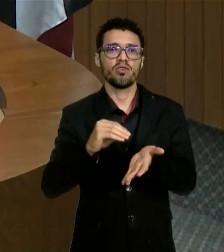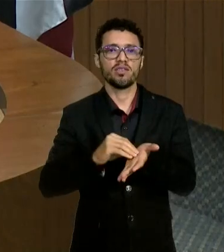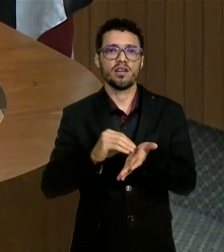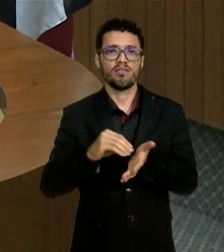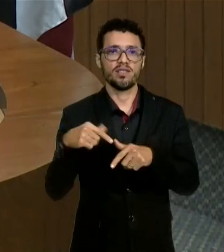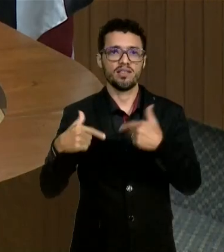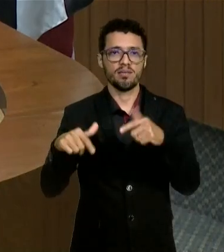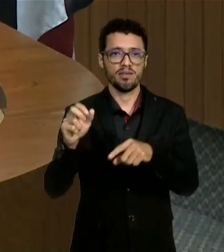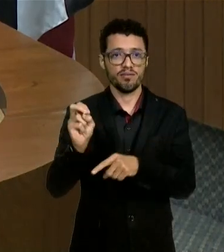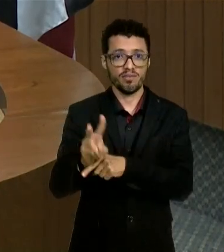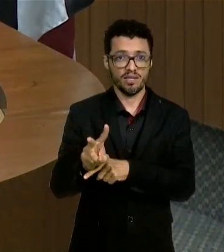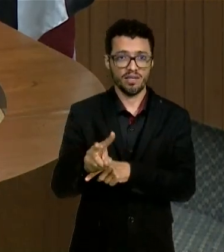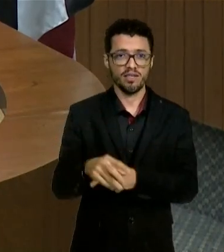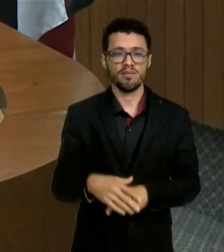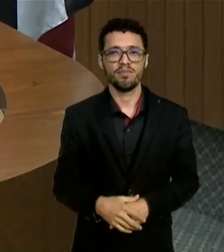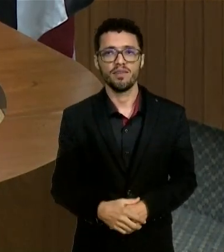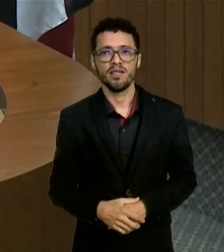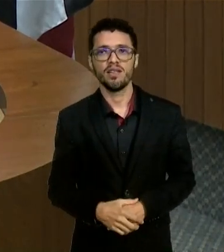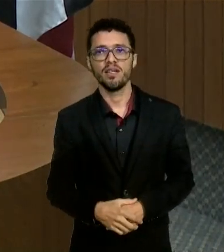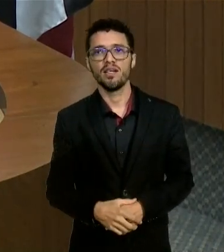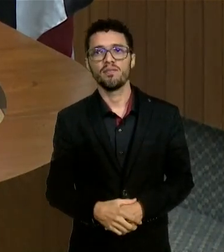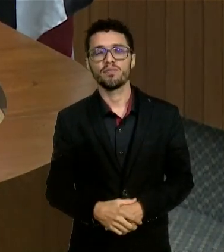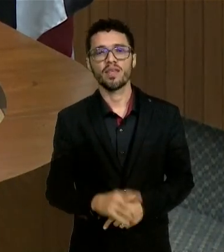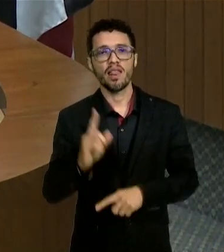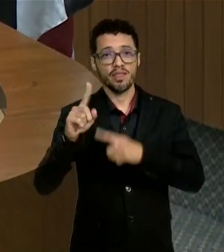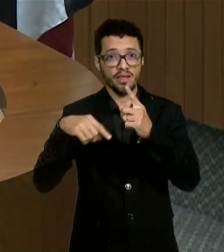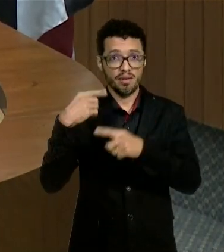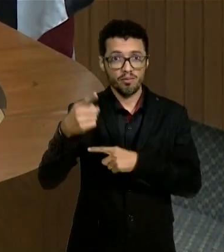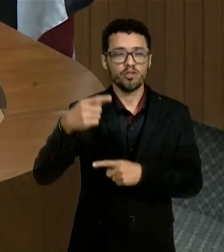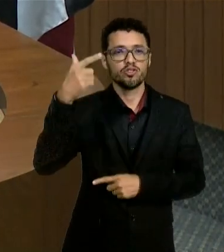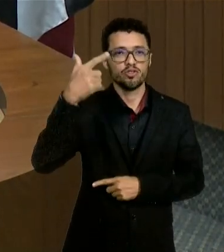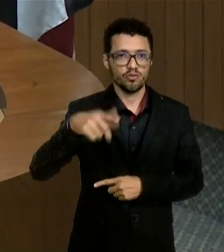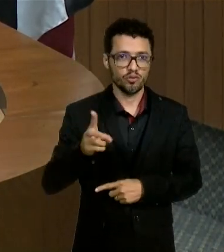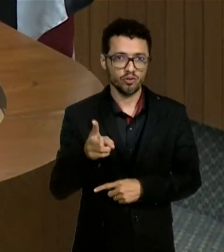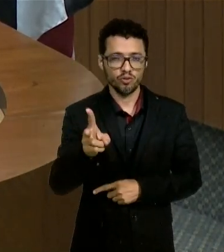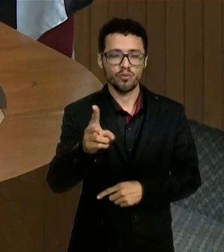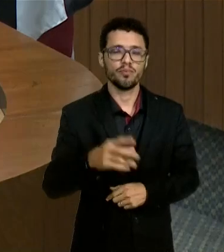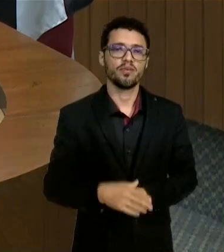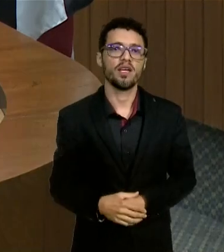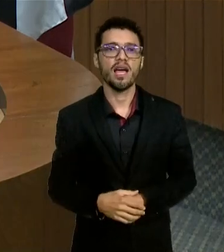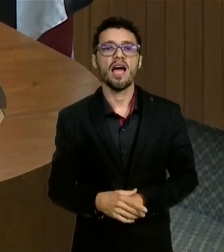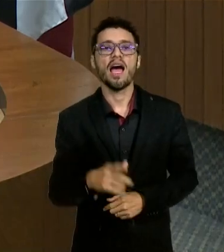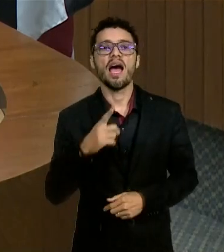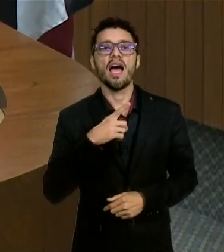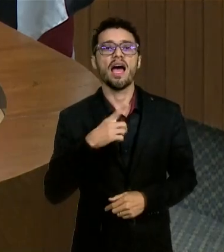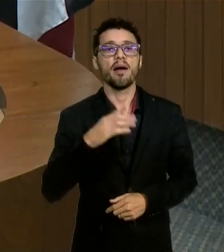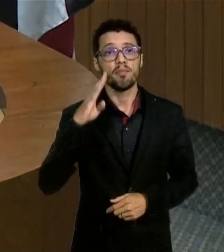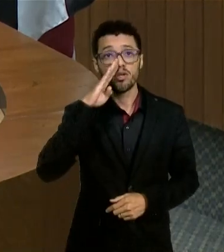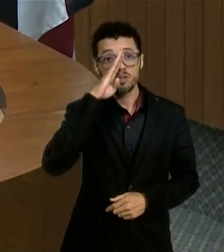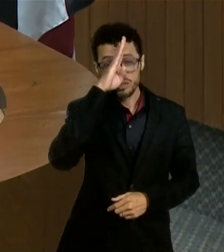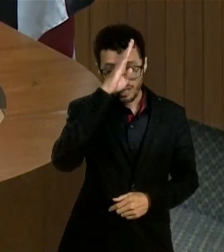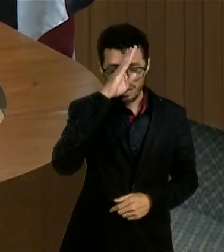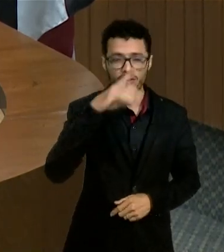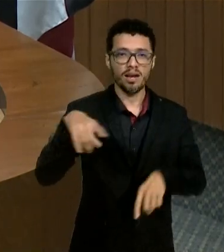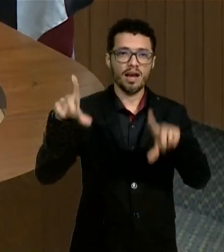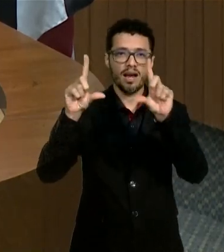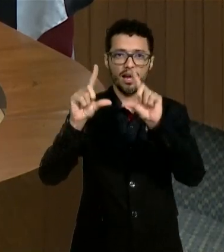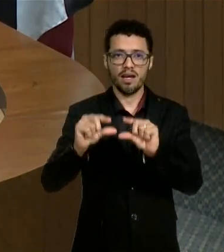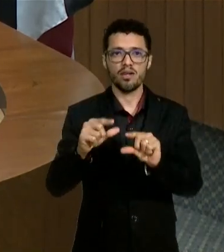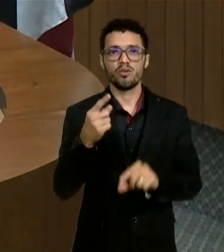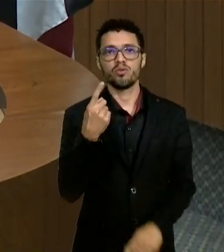18, manteve essa oscilação. Quando Bolsonaro entrou, já caiu menos 3%. Veio uma